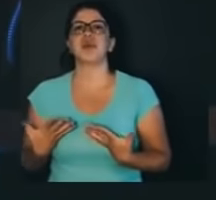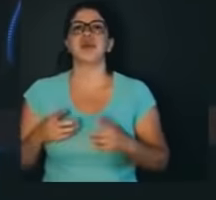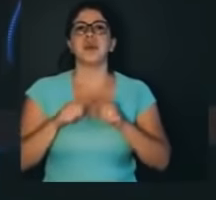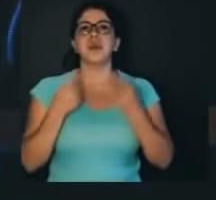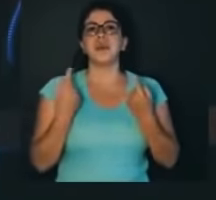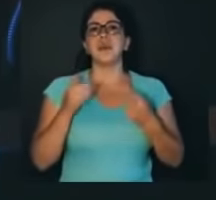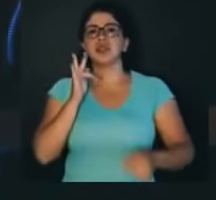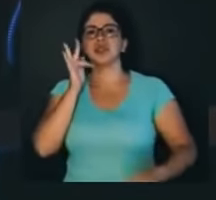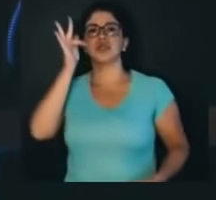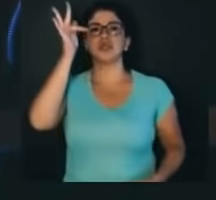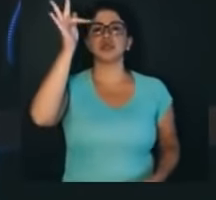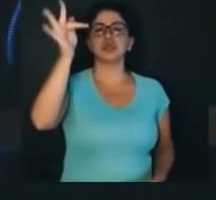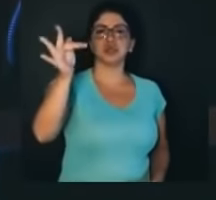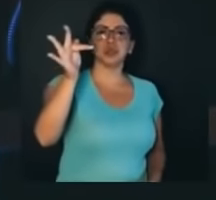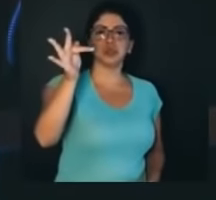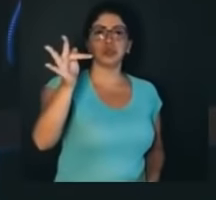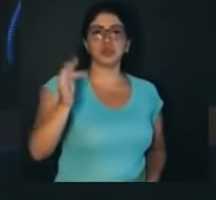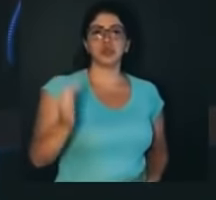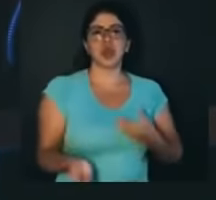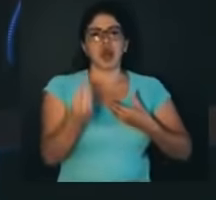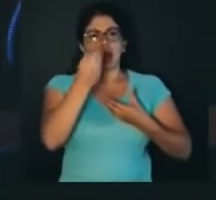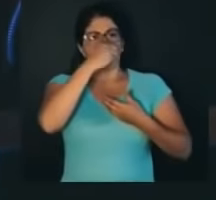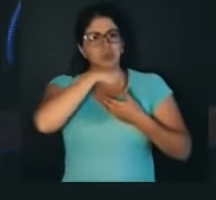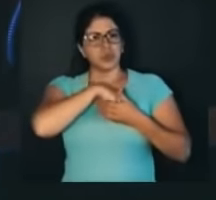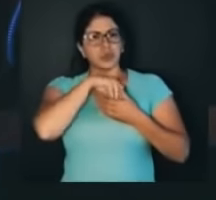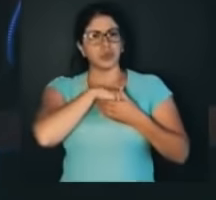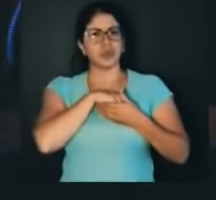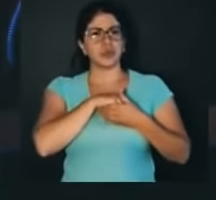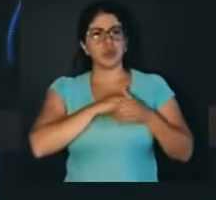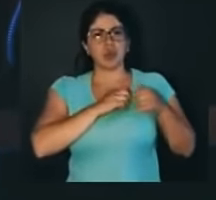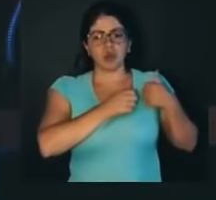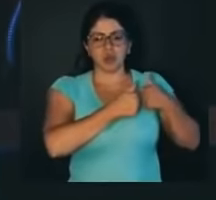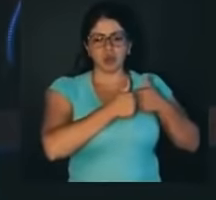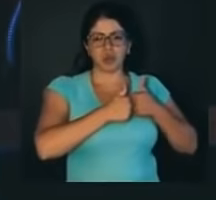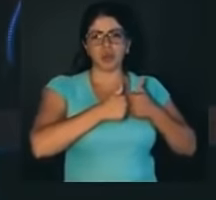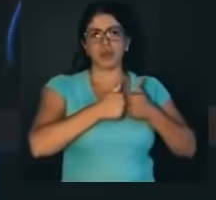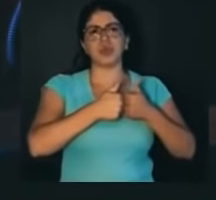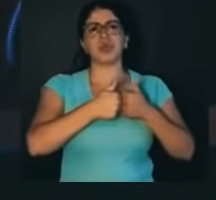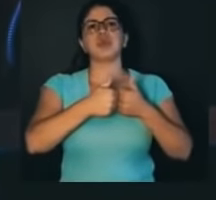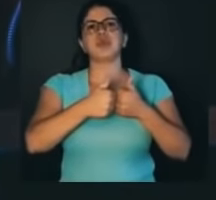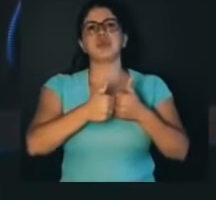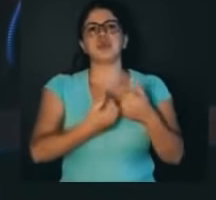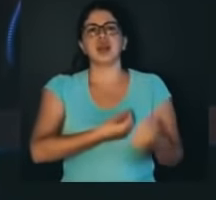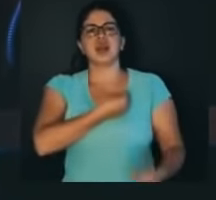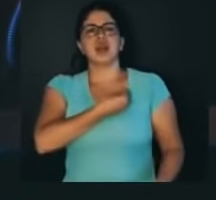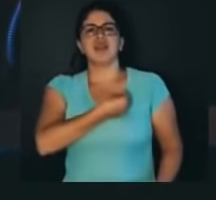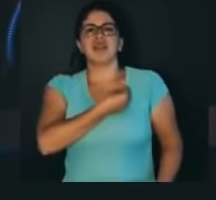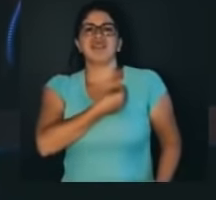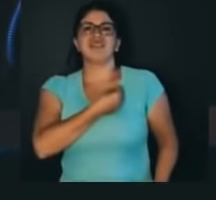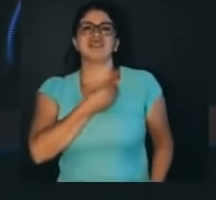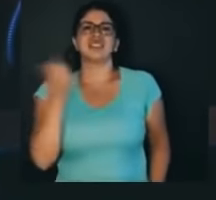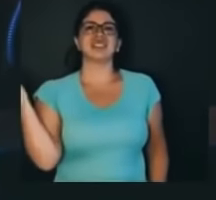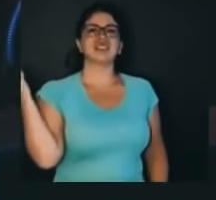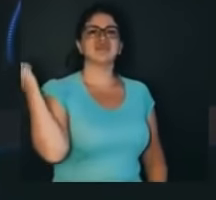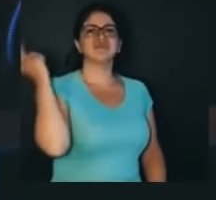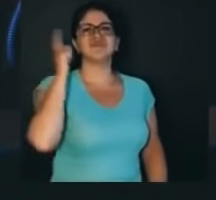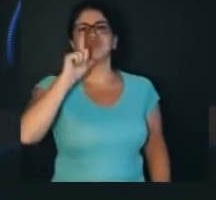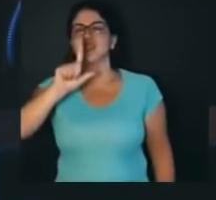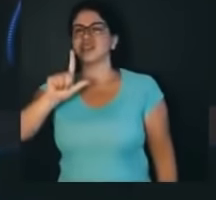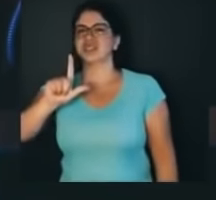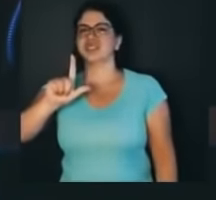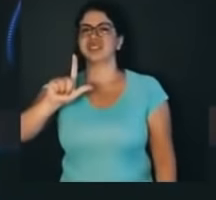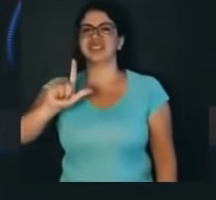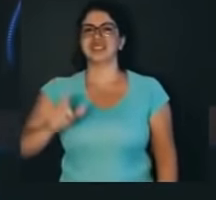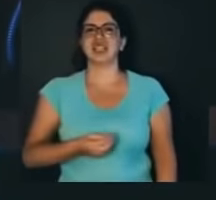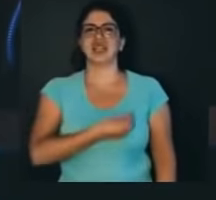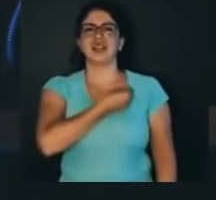que nós tenhamos sucesso ou então fracassemos na vida. Sério, pastor? Sim, é justamente isso. A parte